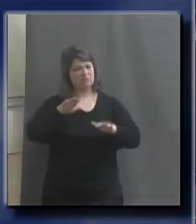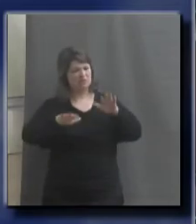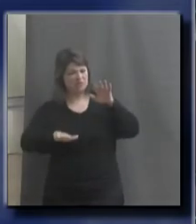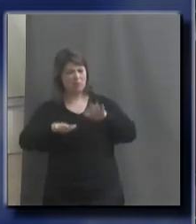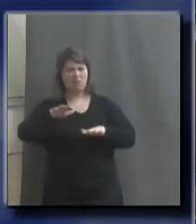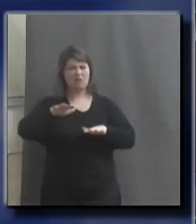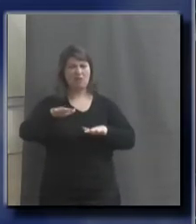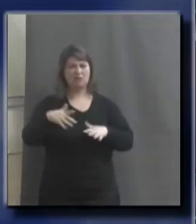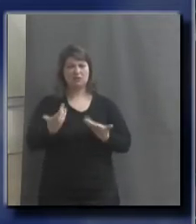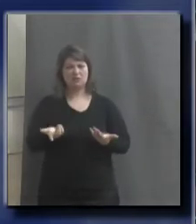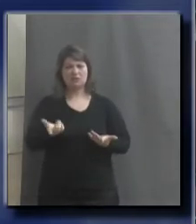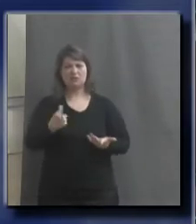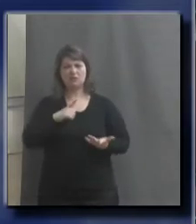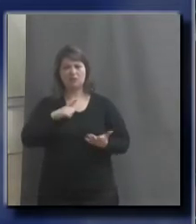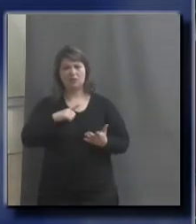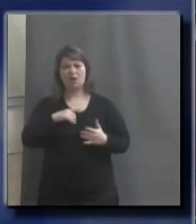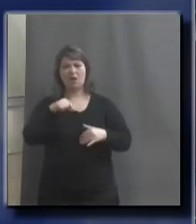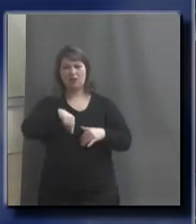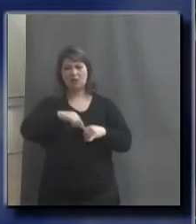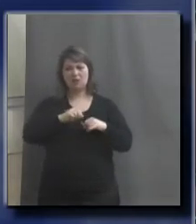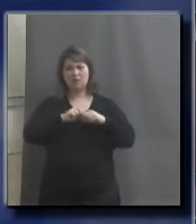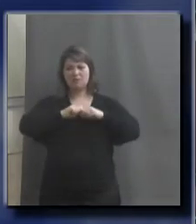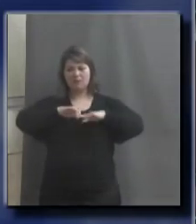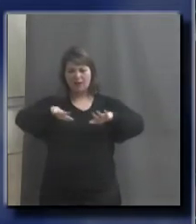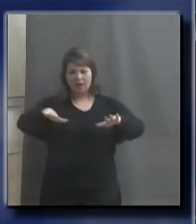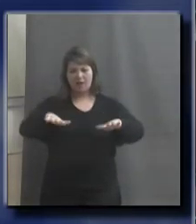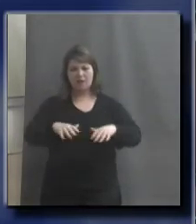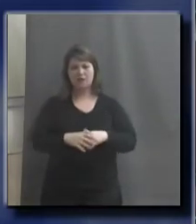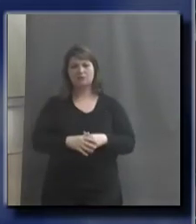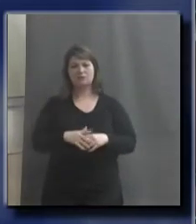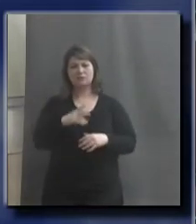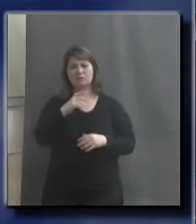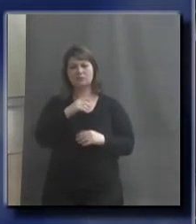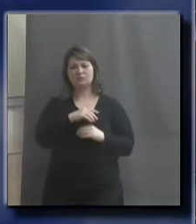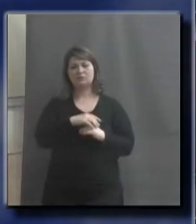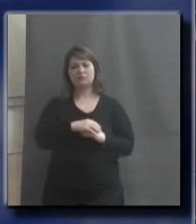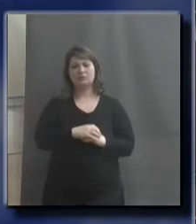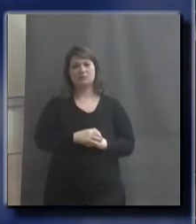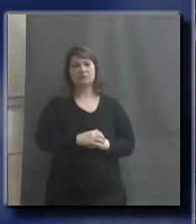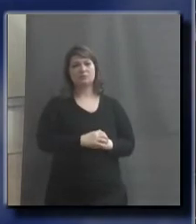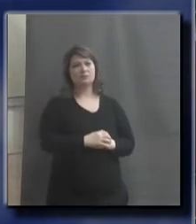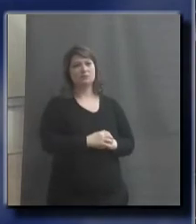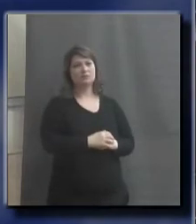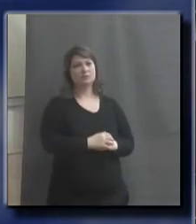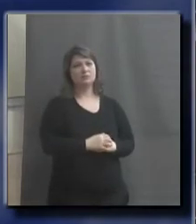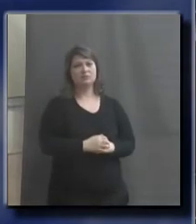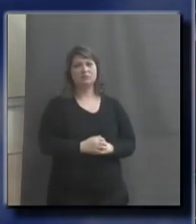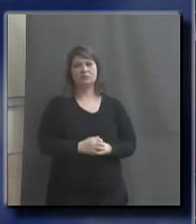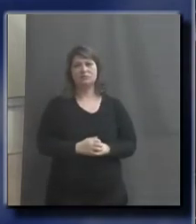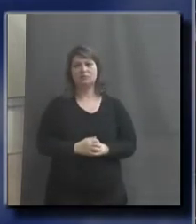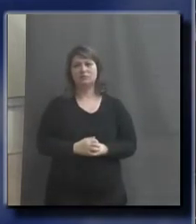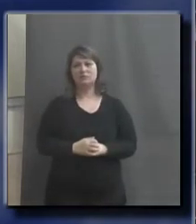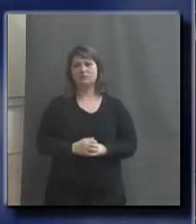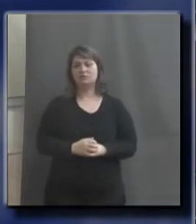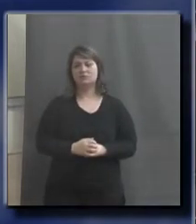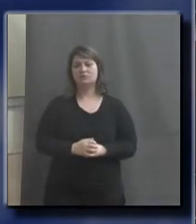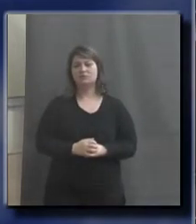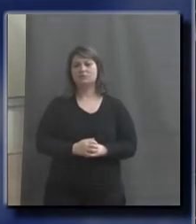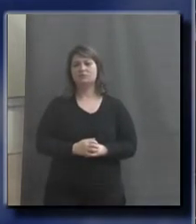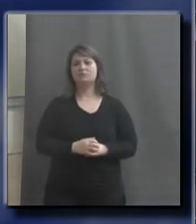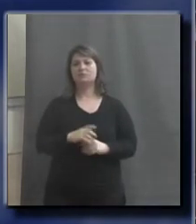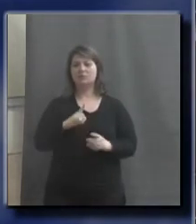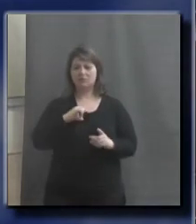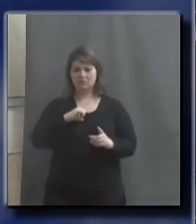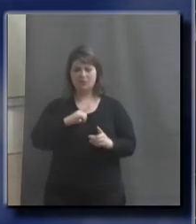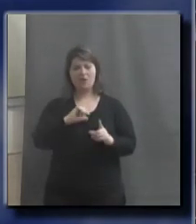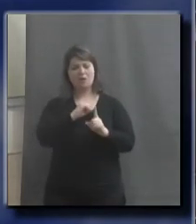desregulamentação de mercado que passa por esses ventos sociais e econômicos